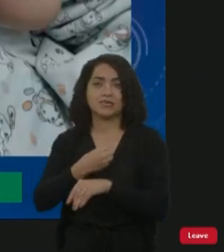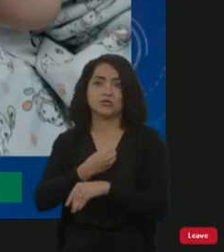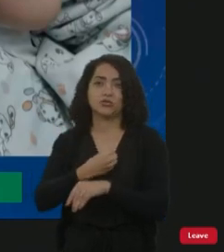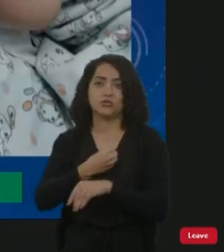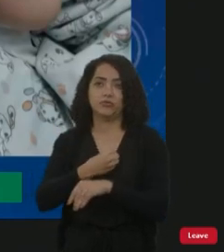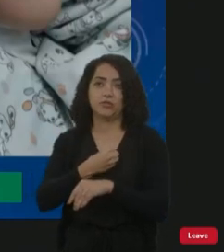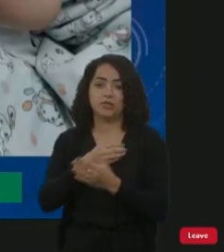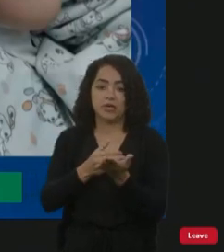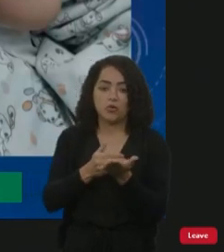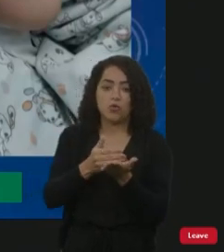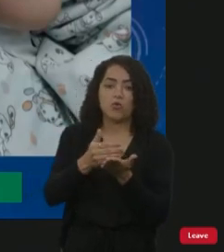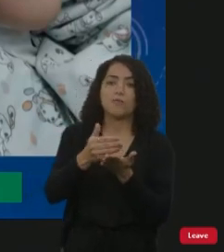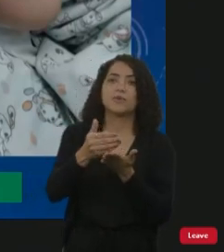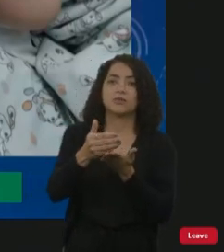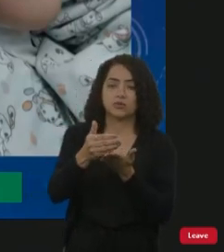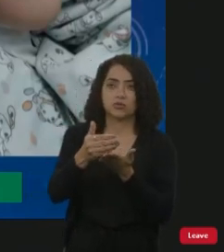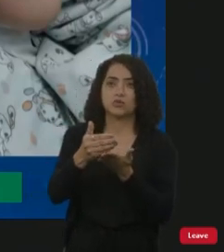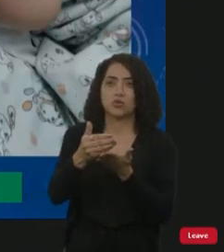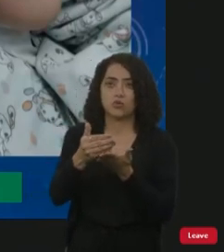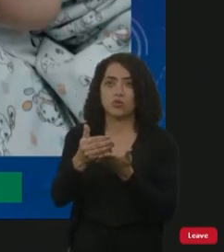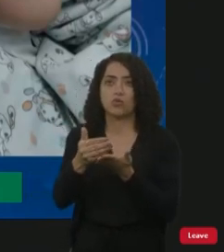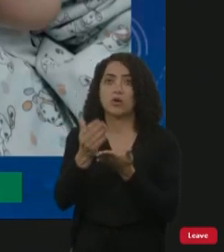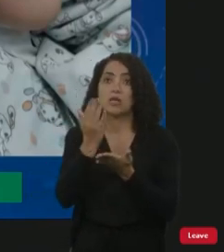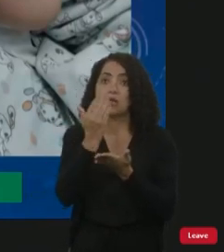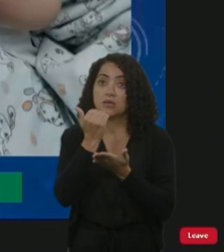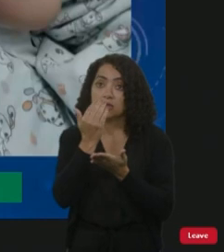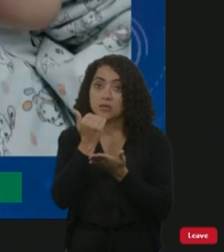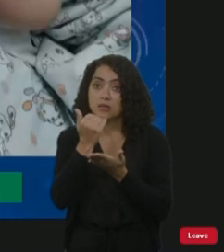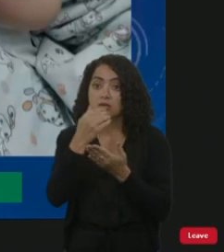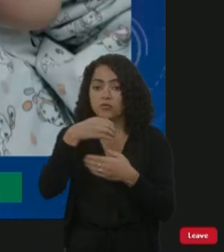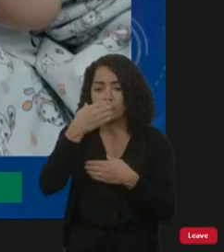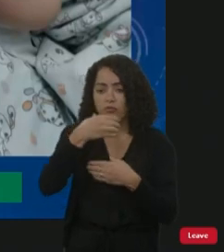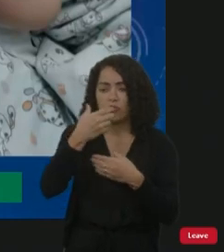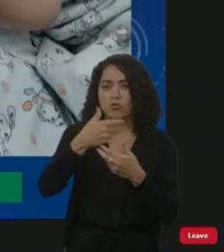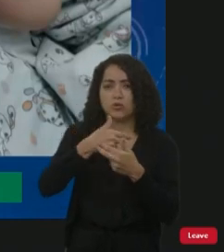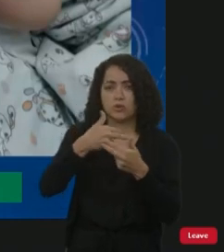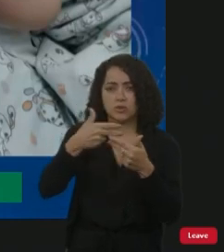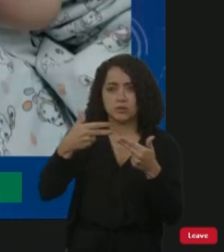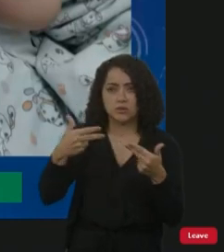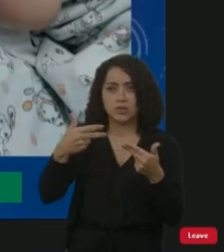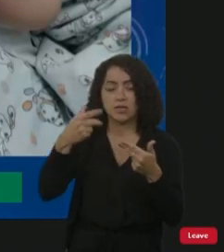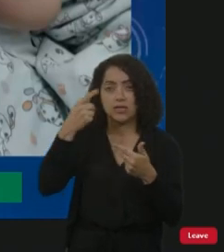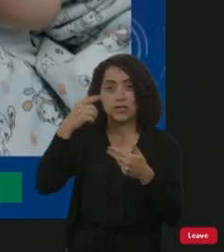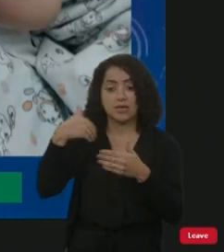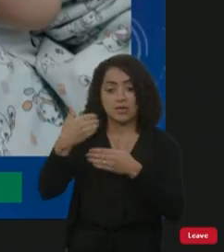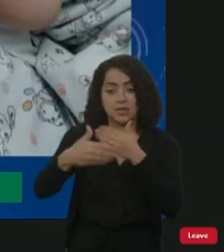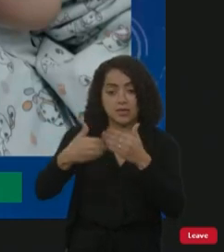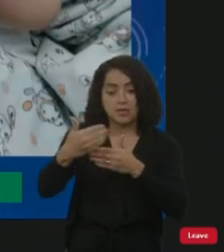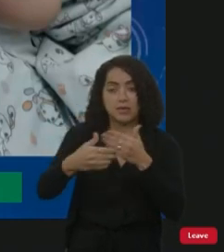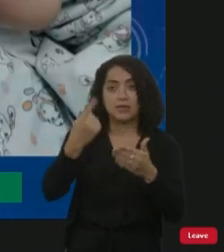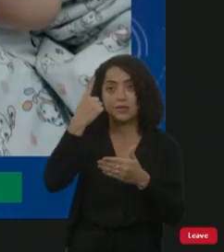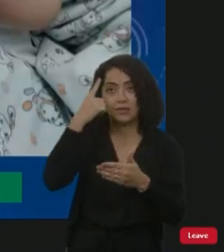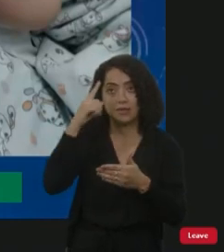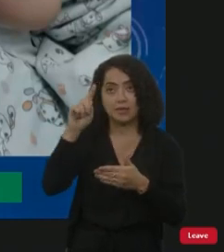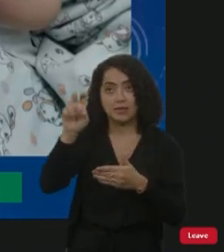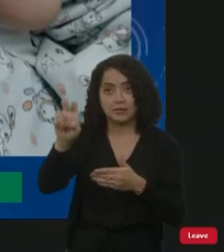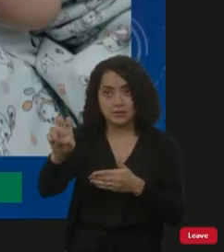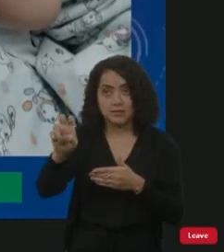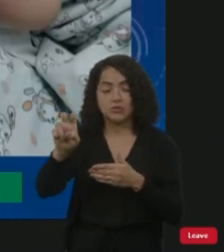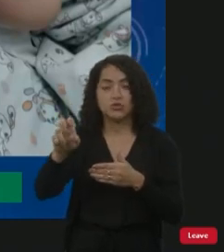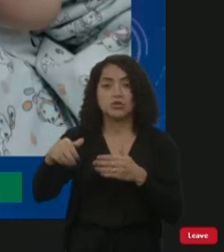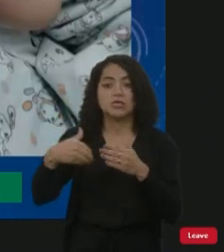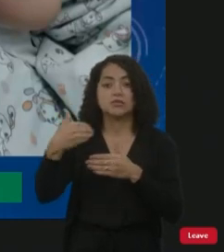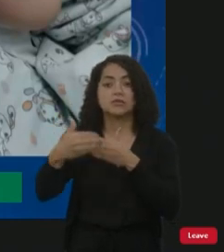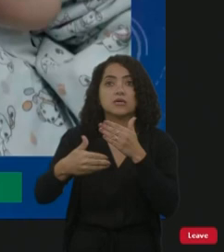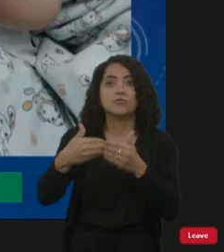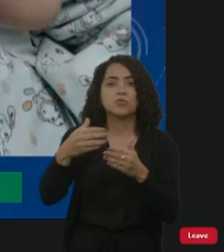iniciou a introdução alimentar de frutas, né? E 15 dias depois que começou as frutas, a mãe